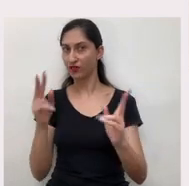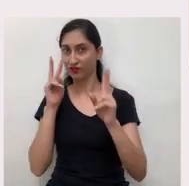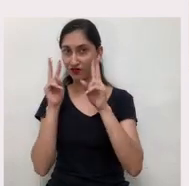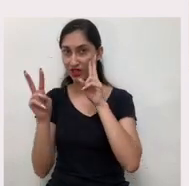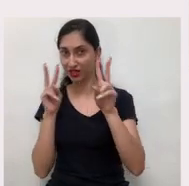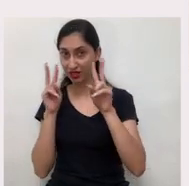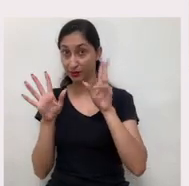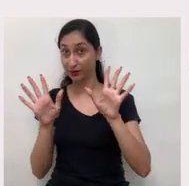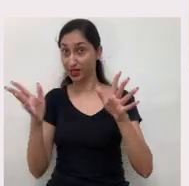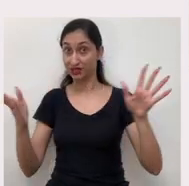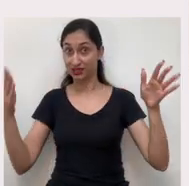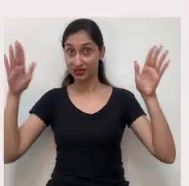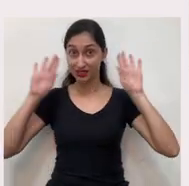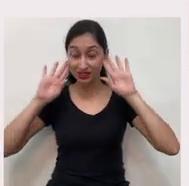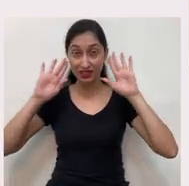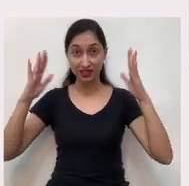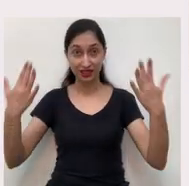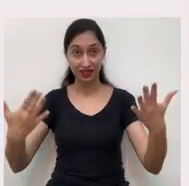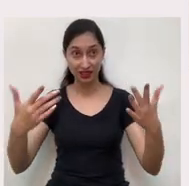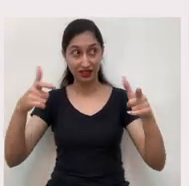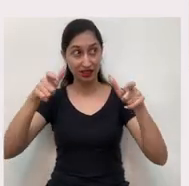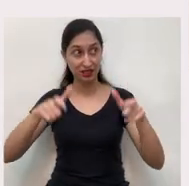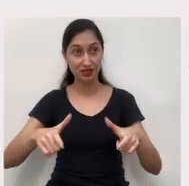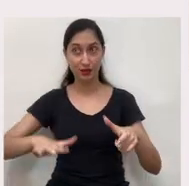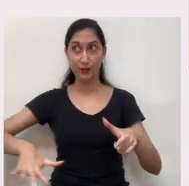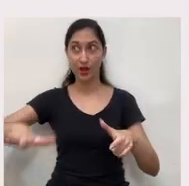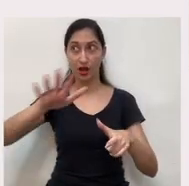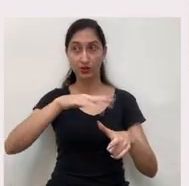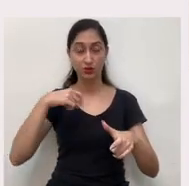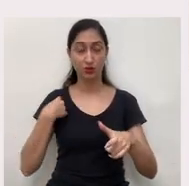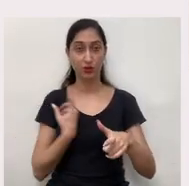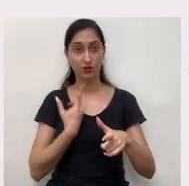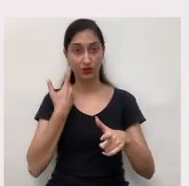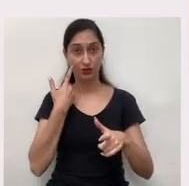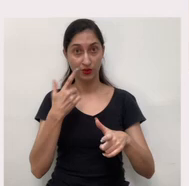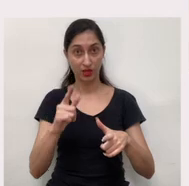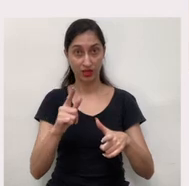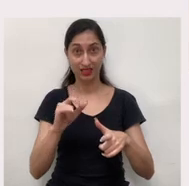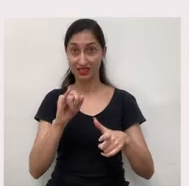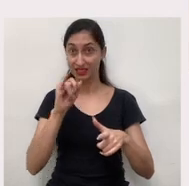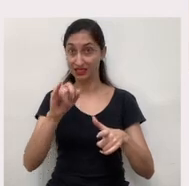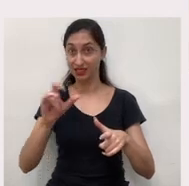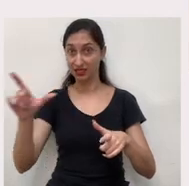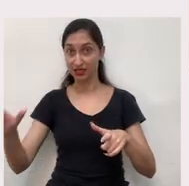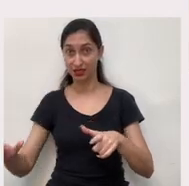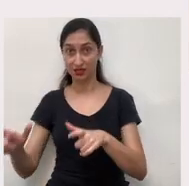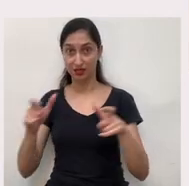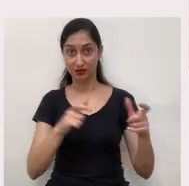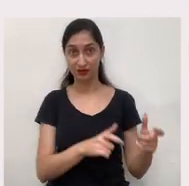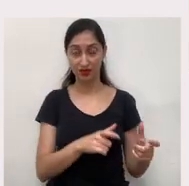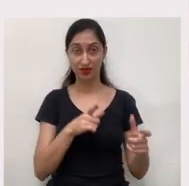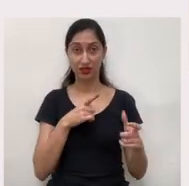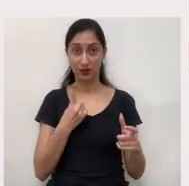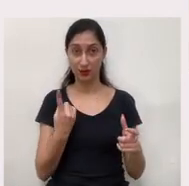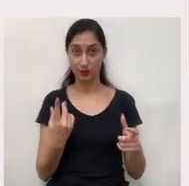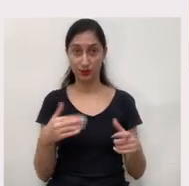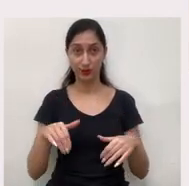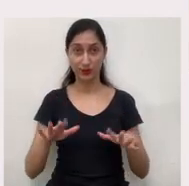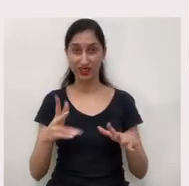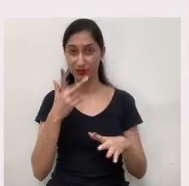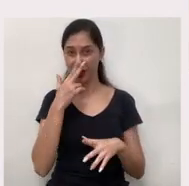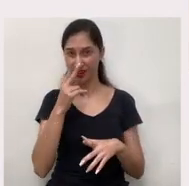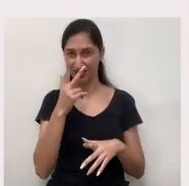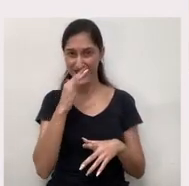olhos, mas dentro, sepultado e cancelado. Se entre dois pórticos um continua a parecer mais